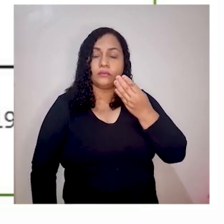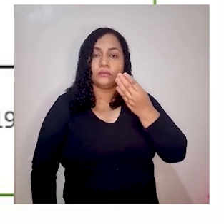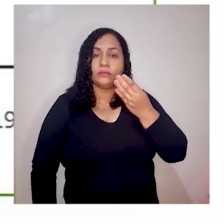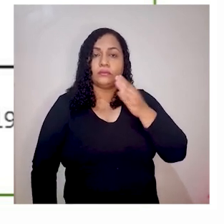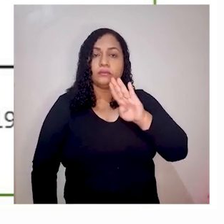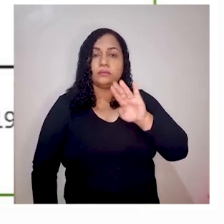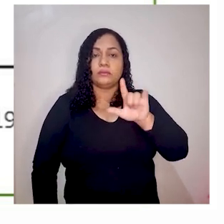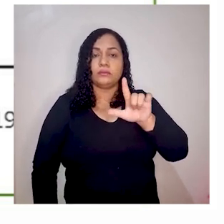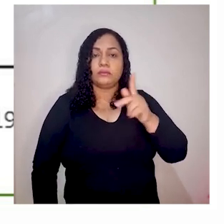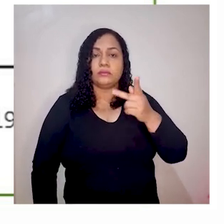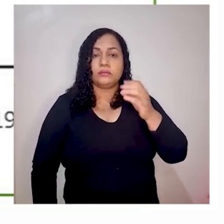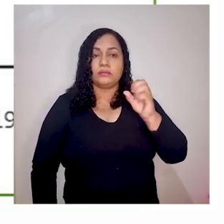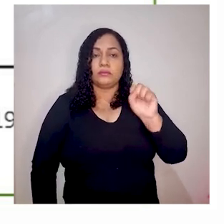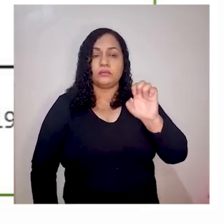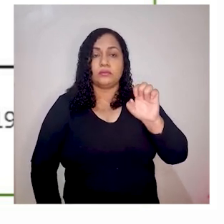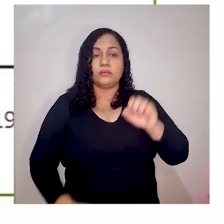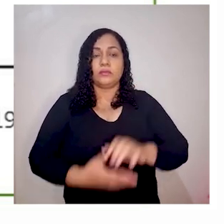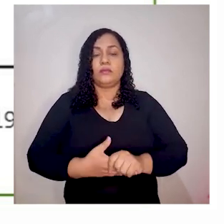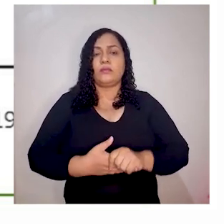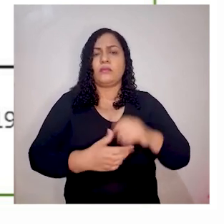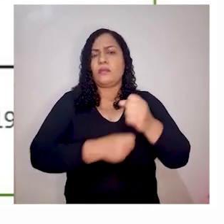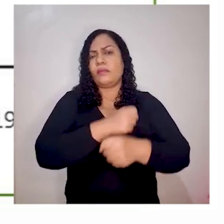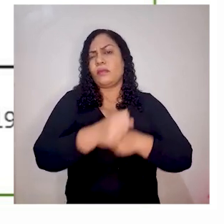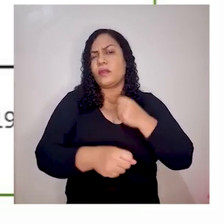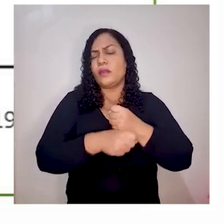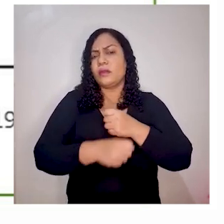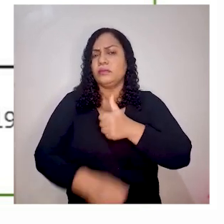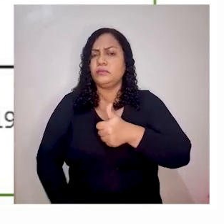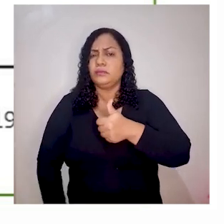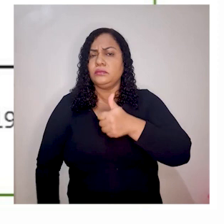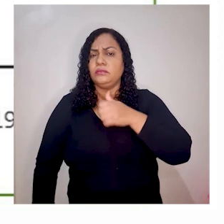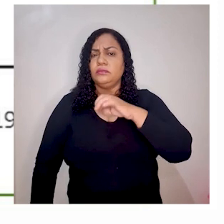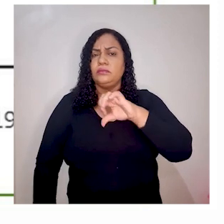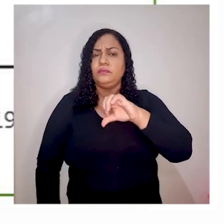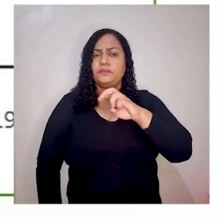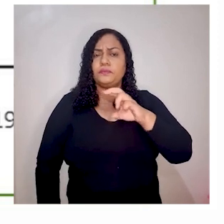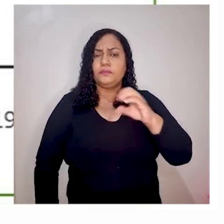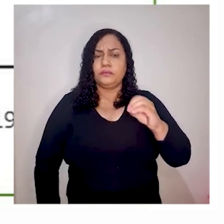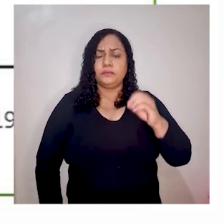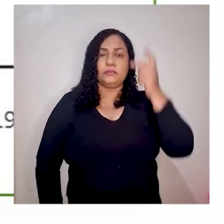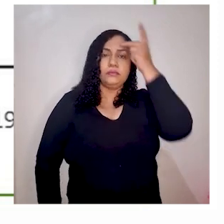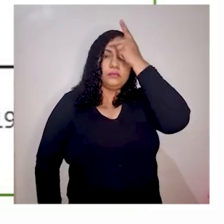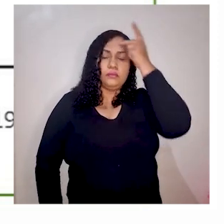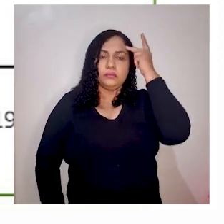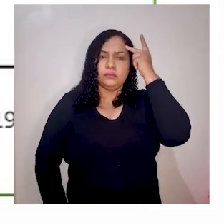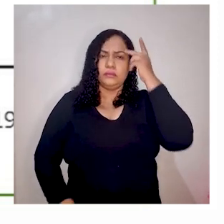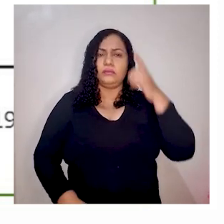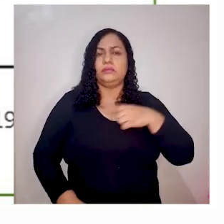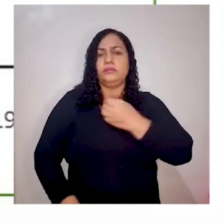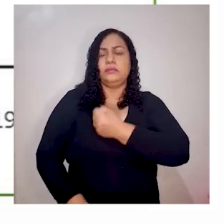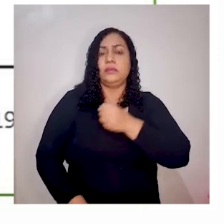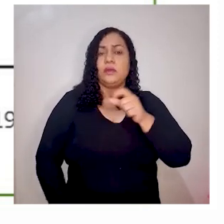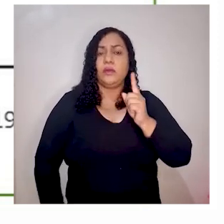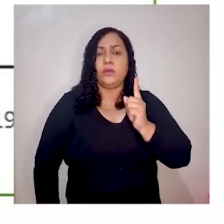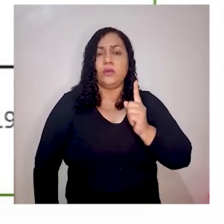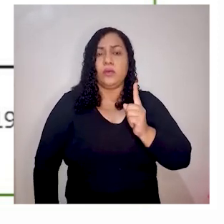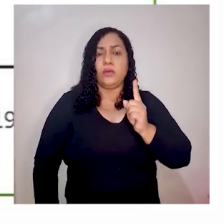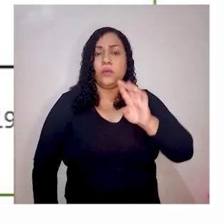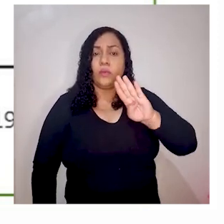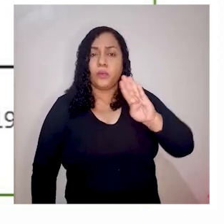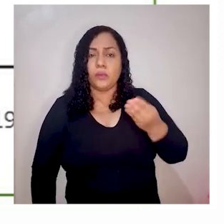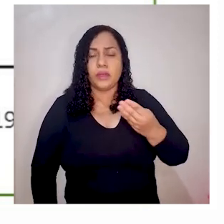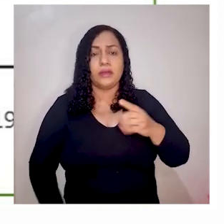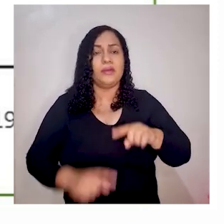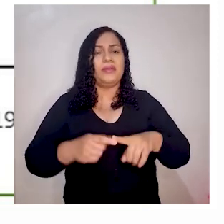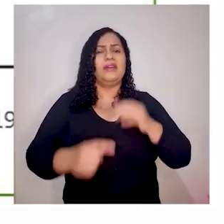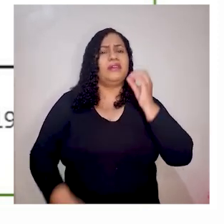gente vai ver que a partir da década de 1850, a população ela chegou ali a 1 bilhão, mas